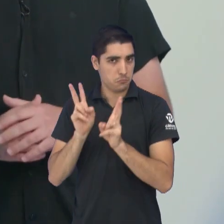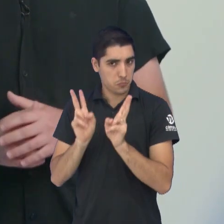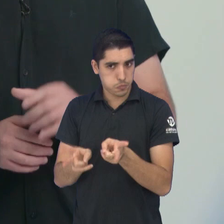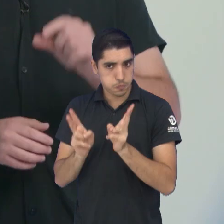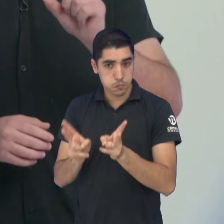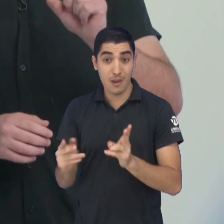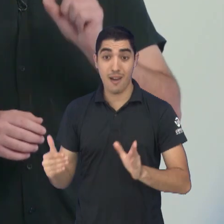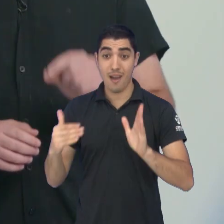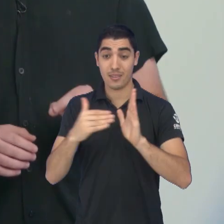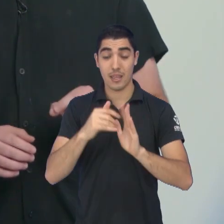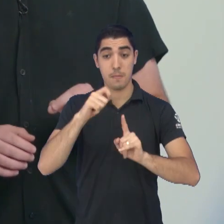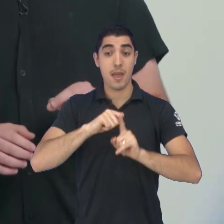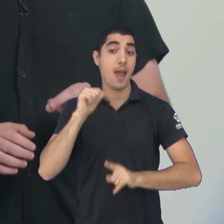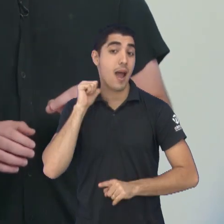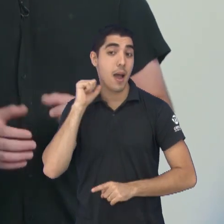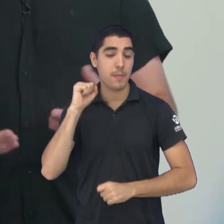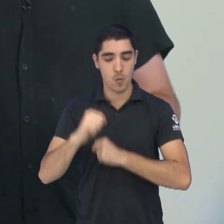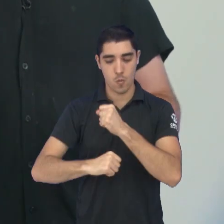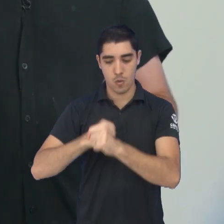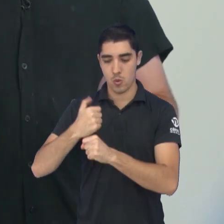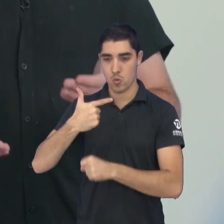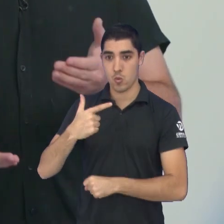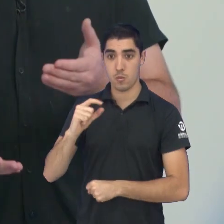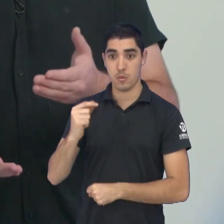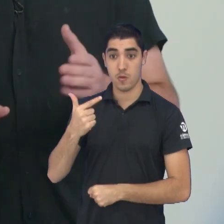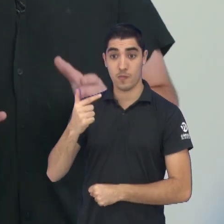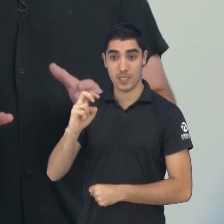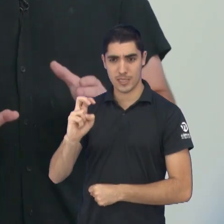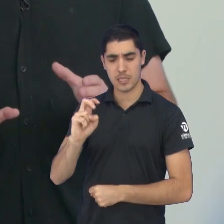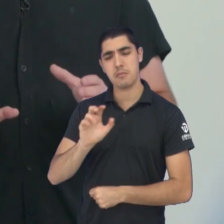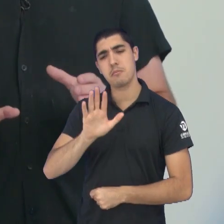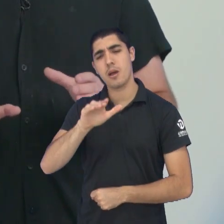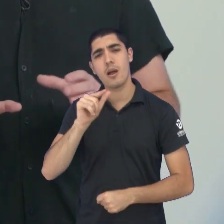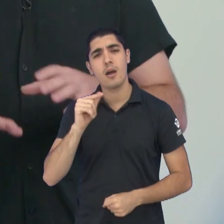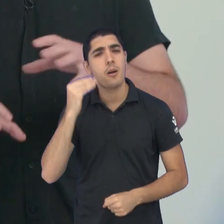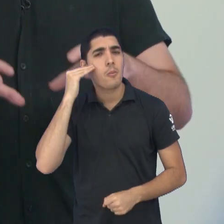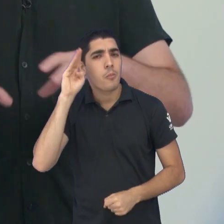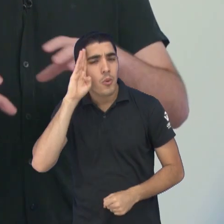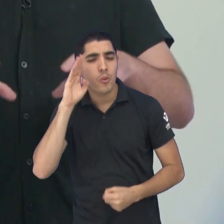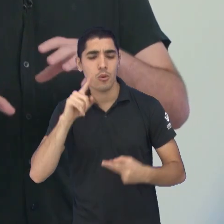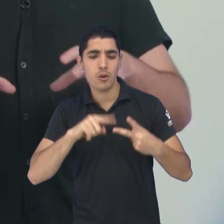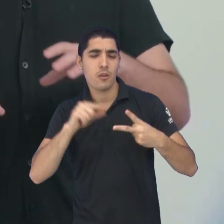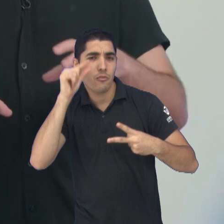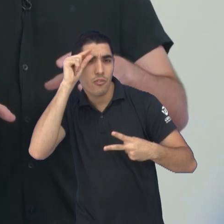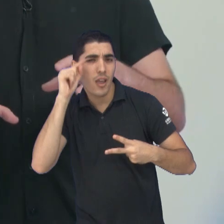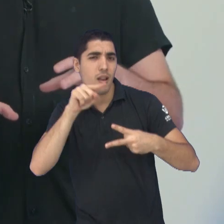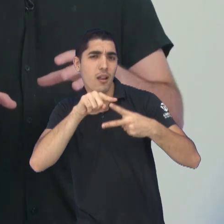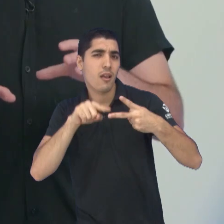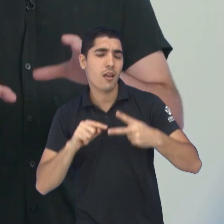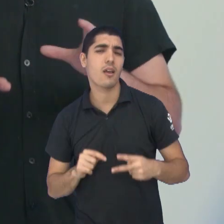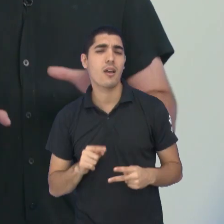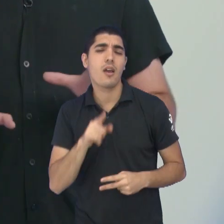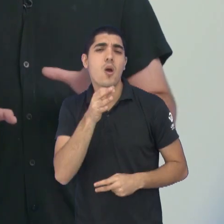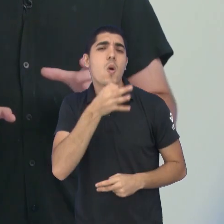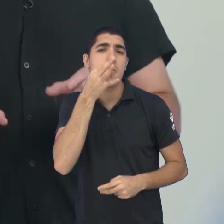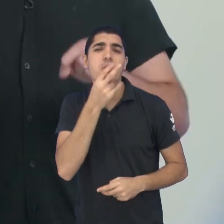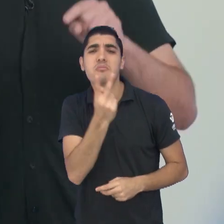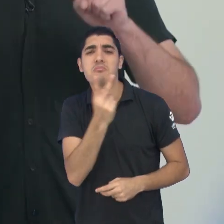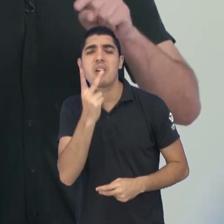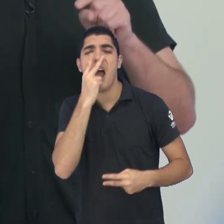permanecer até abril de 2025. Mas Bruno e Vieira, com tantas movimentações, quem